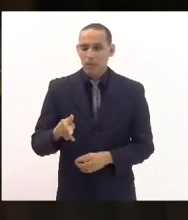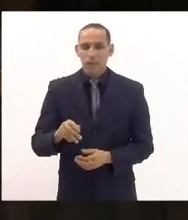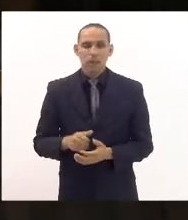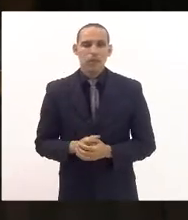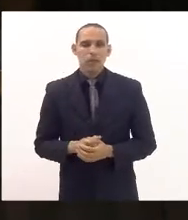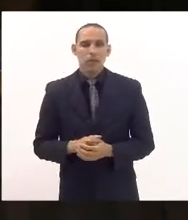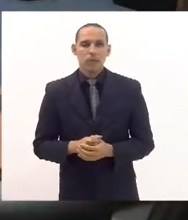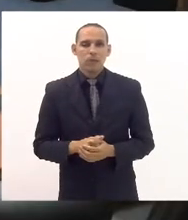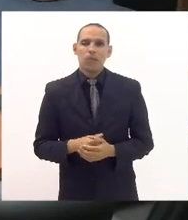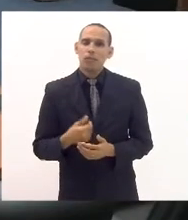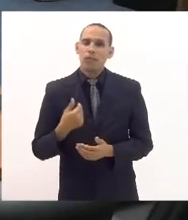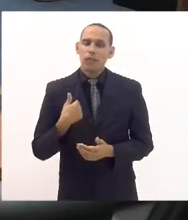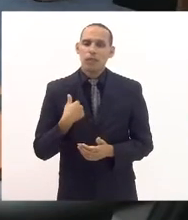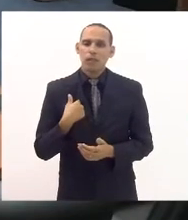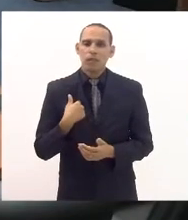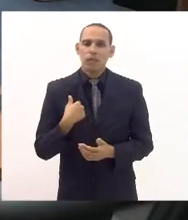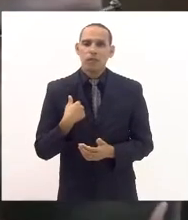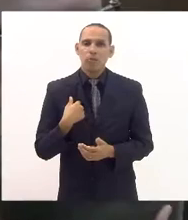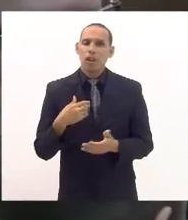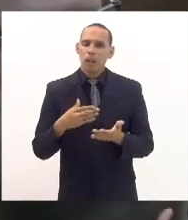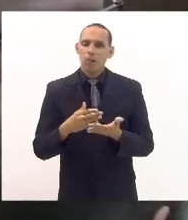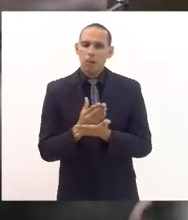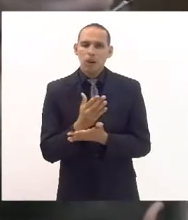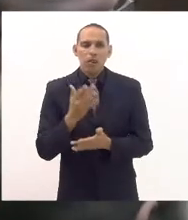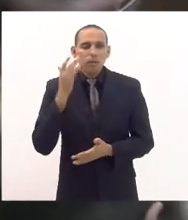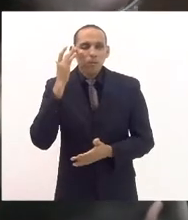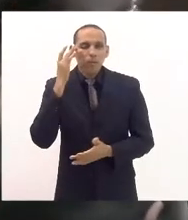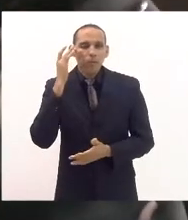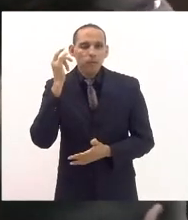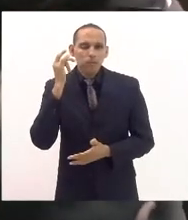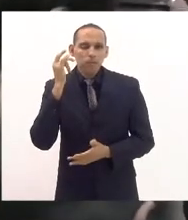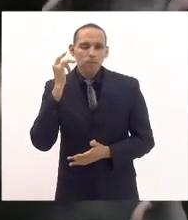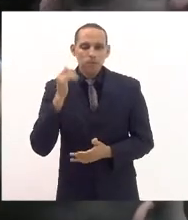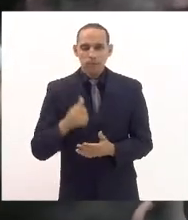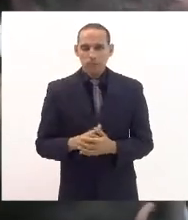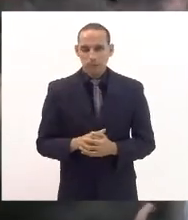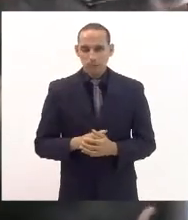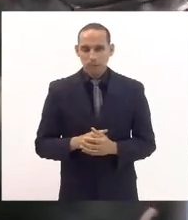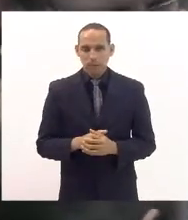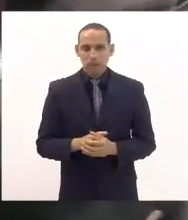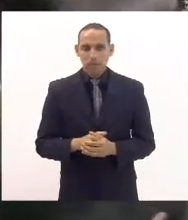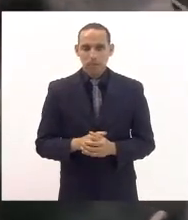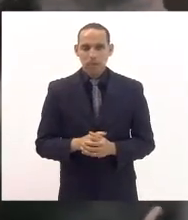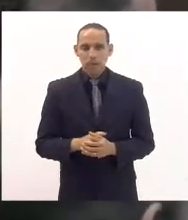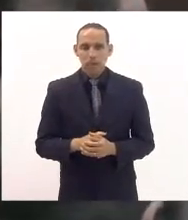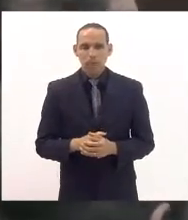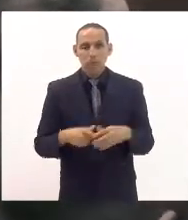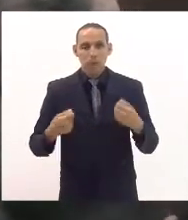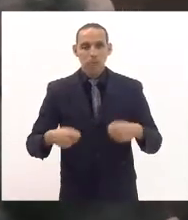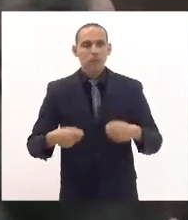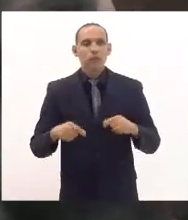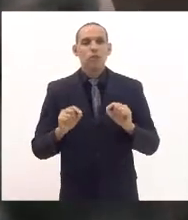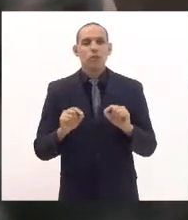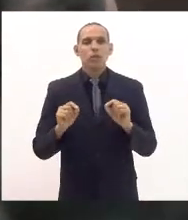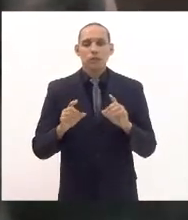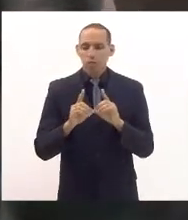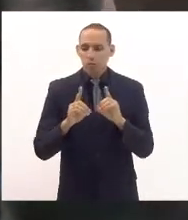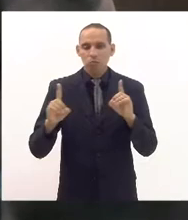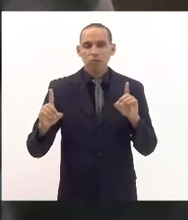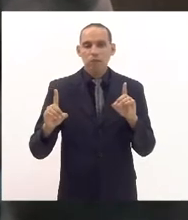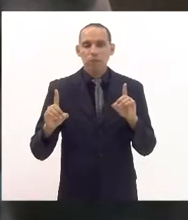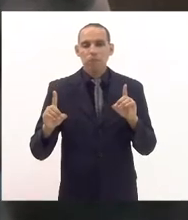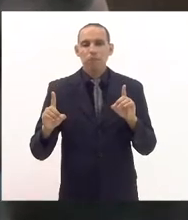eu vou apagar eu tenho que aprovar amanhã o di a remota